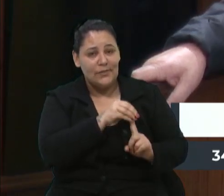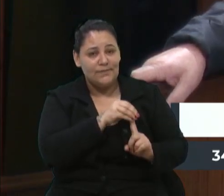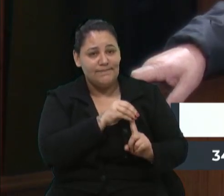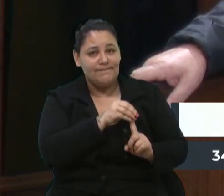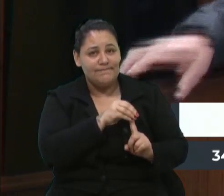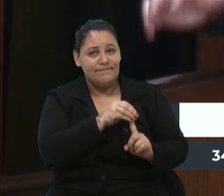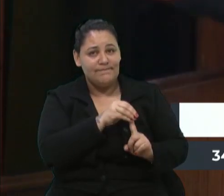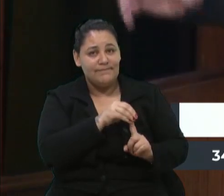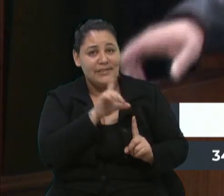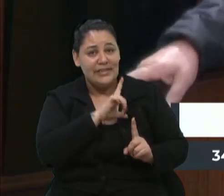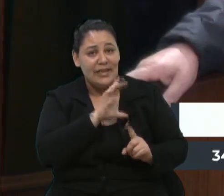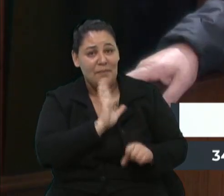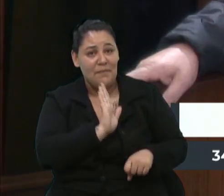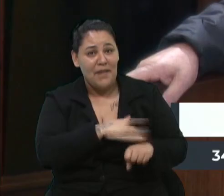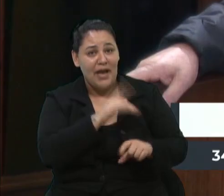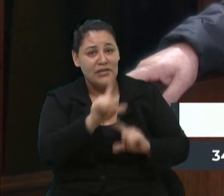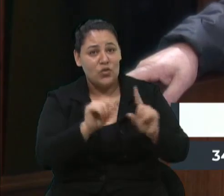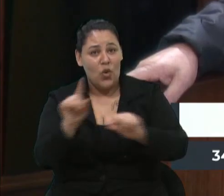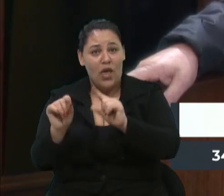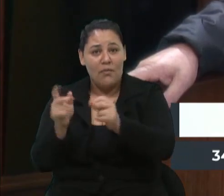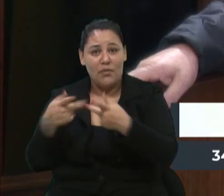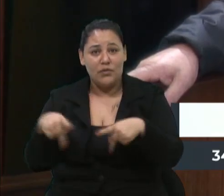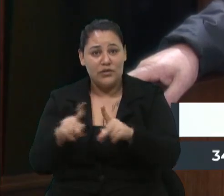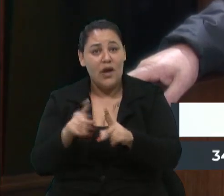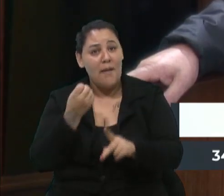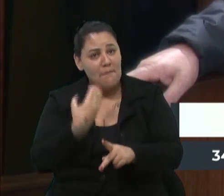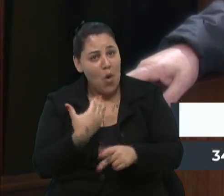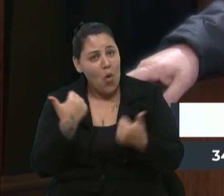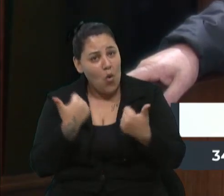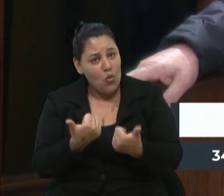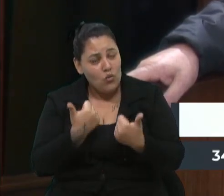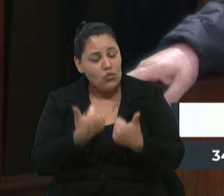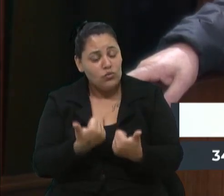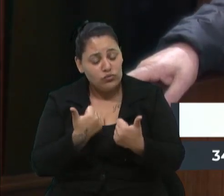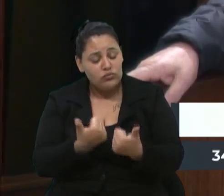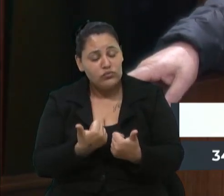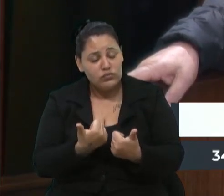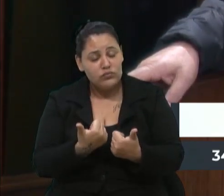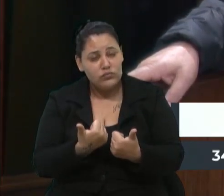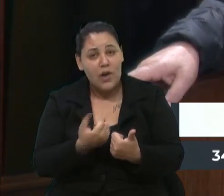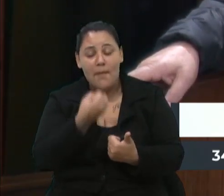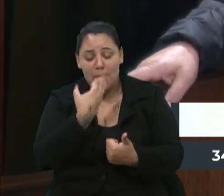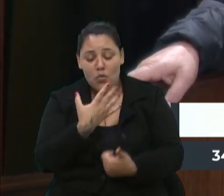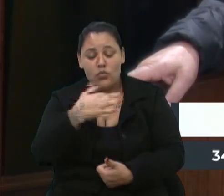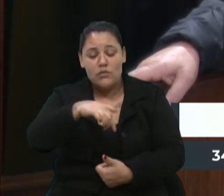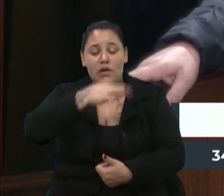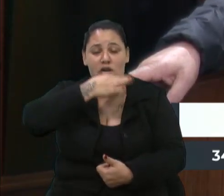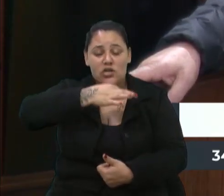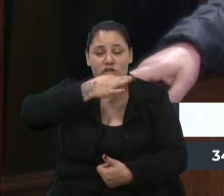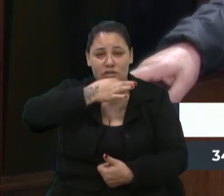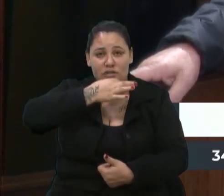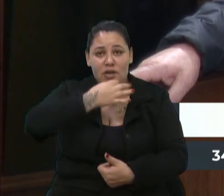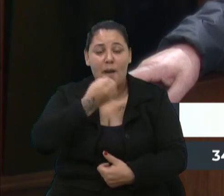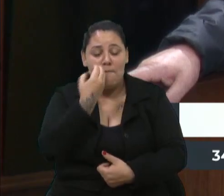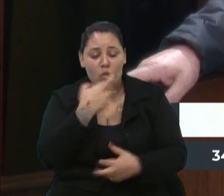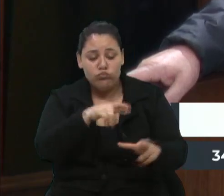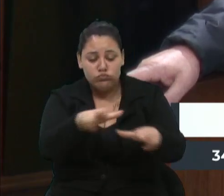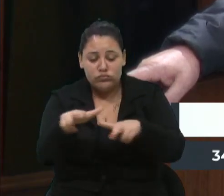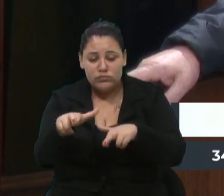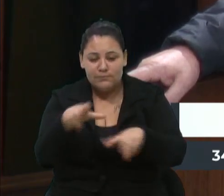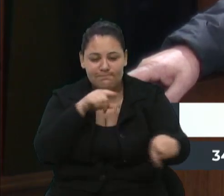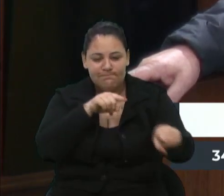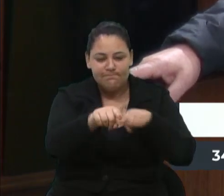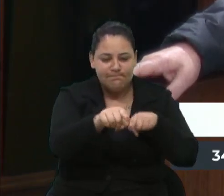mais mercado, mais opções para a população. Isso é bom. É bom para Caxias, é bom para a região, essa